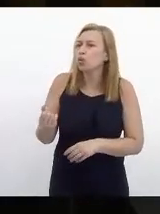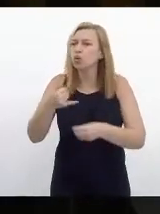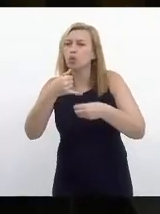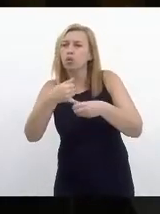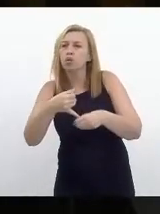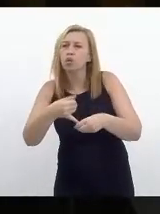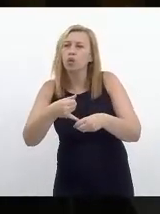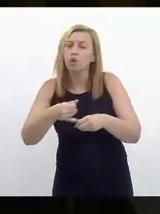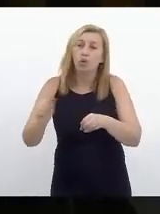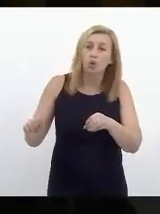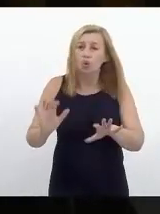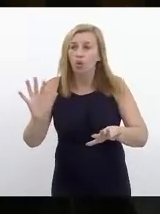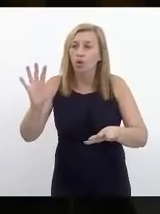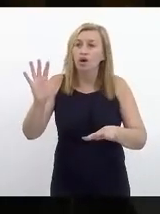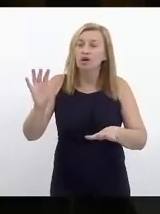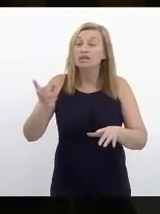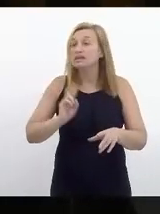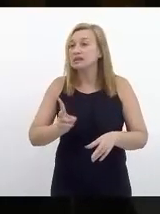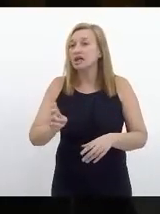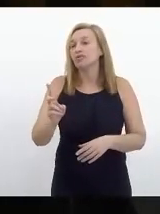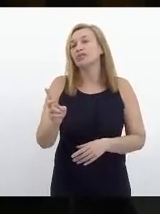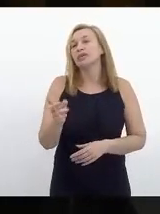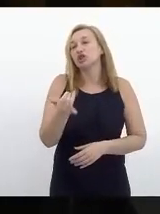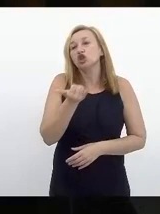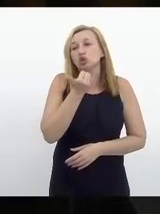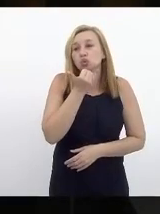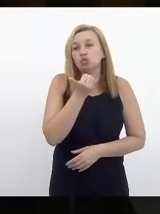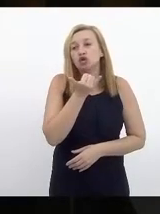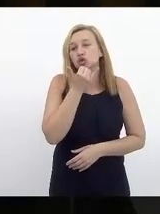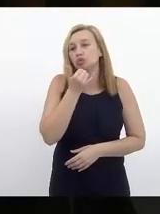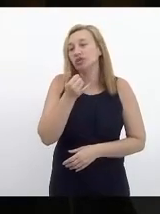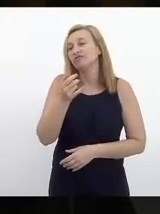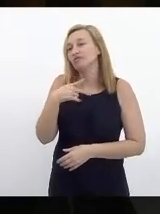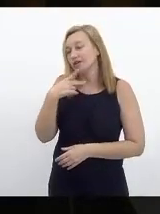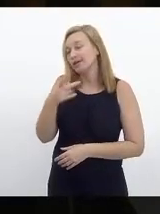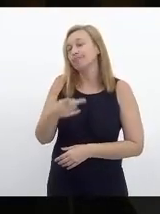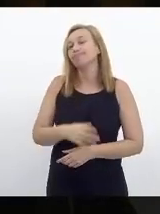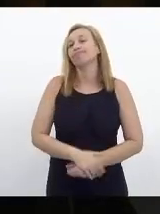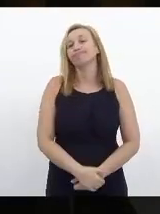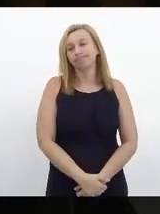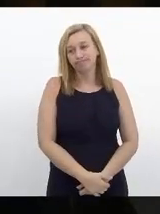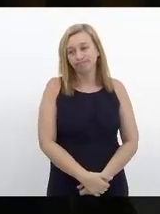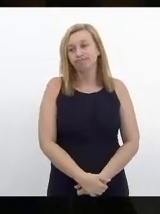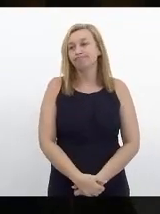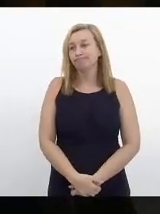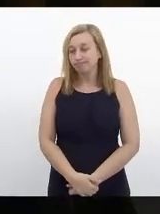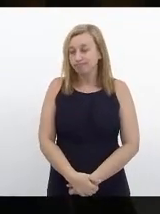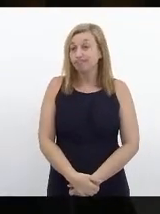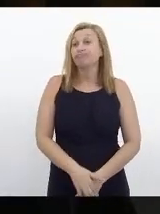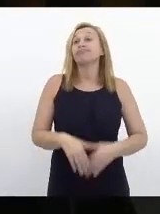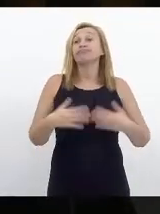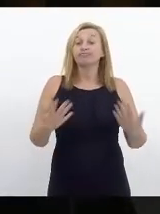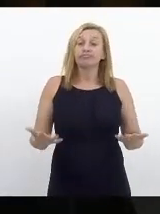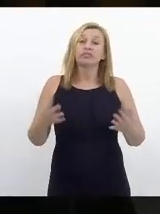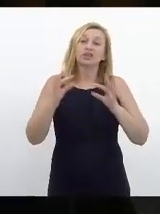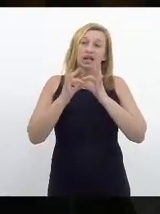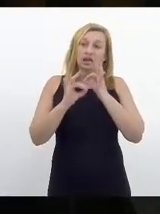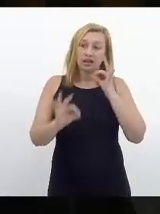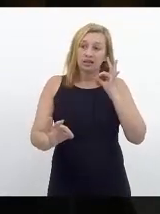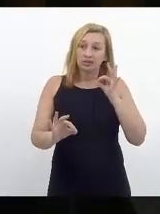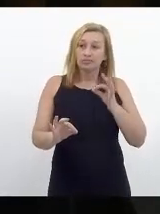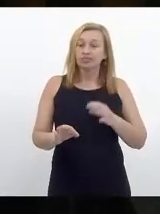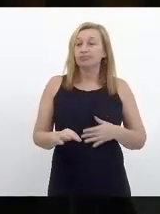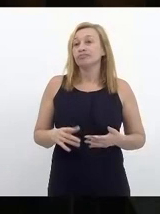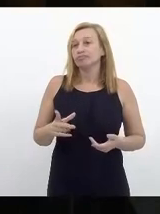combustível disparou. Há sempre uma desculpa. Há sempre uma desculpa. Então, não queria mais me prolongar, porque